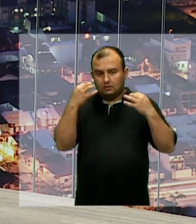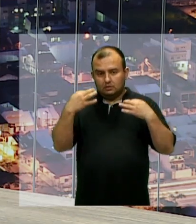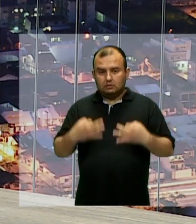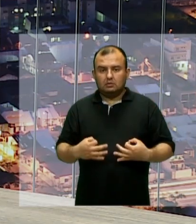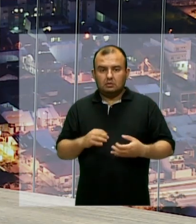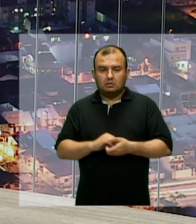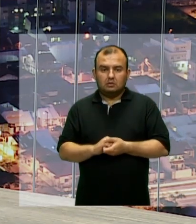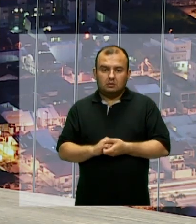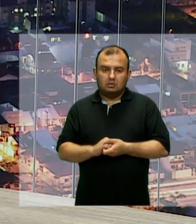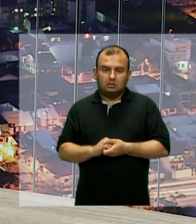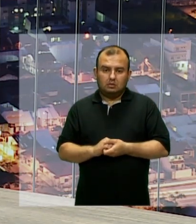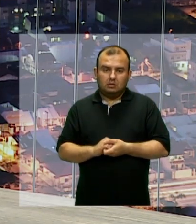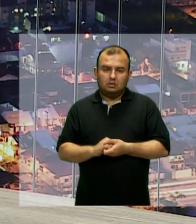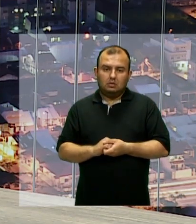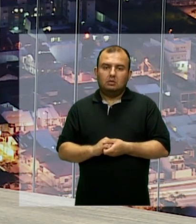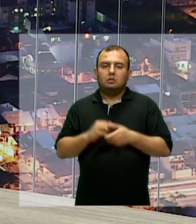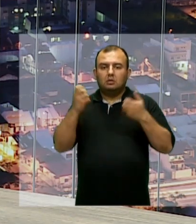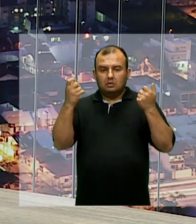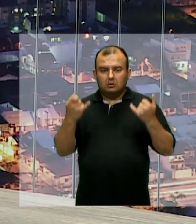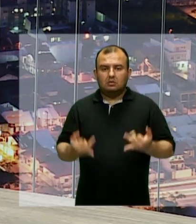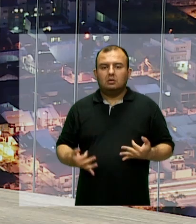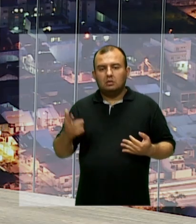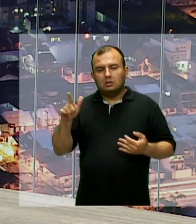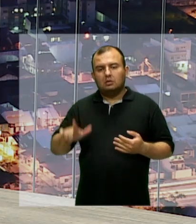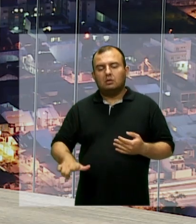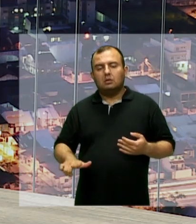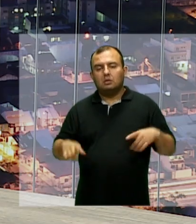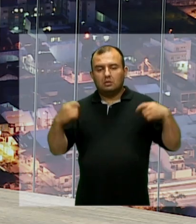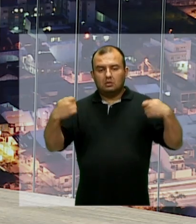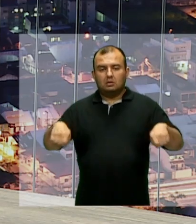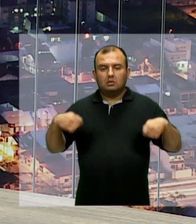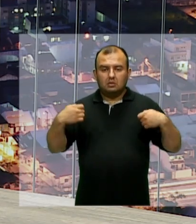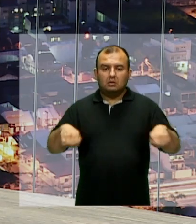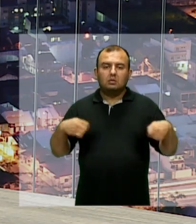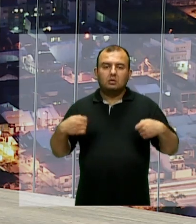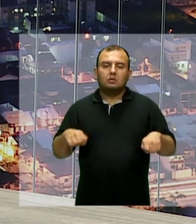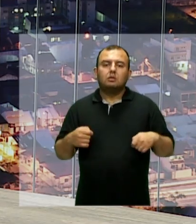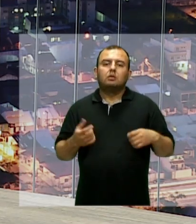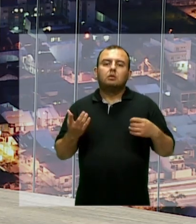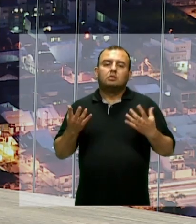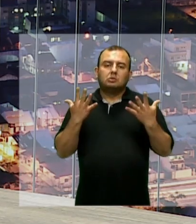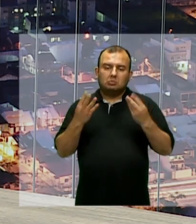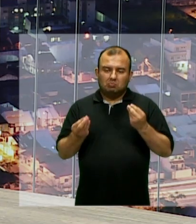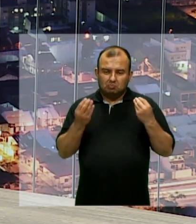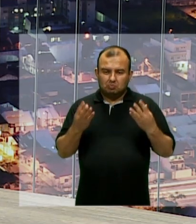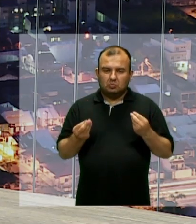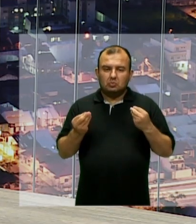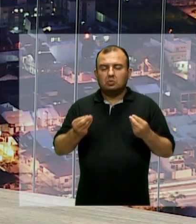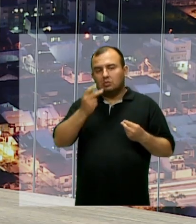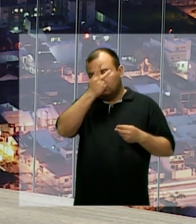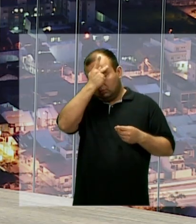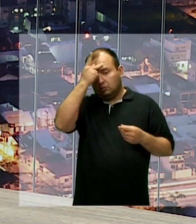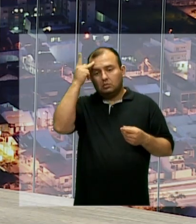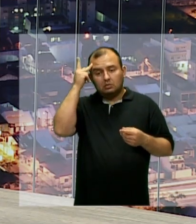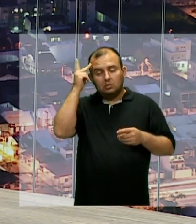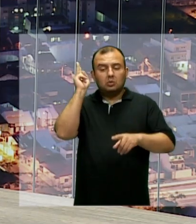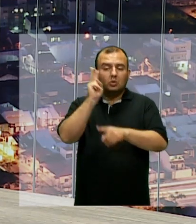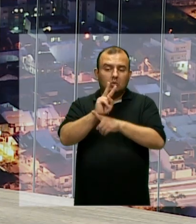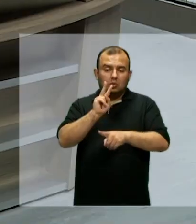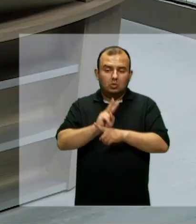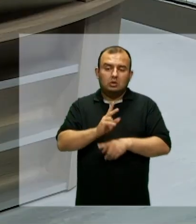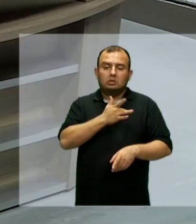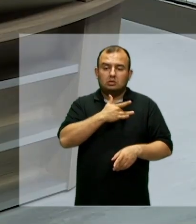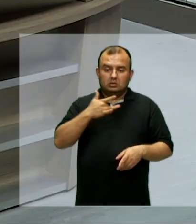vamos reforçar aqui. É necessário, né? É necessário muito que as pessoas tenham cuidado com a